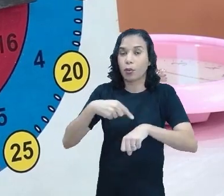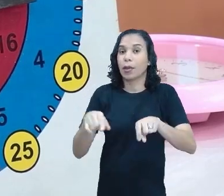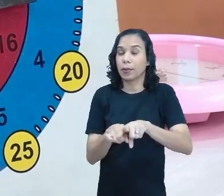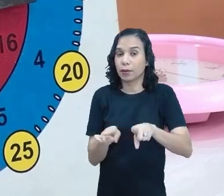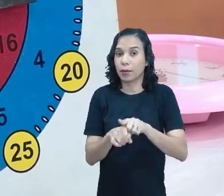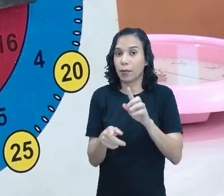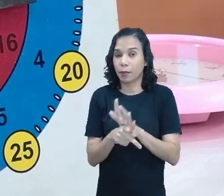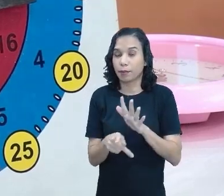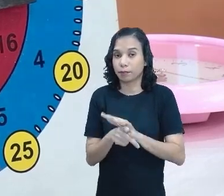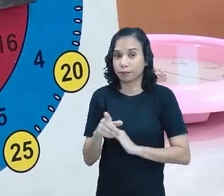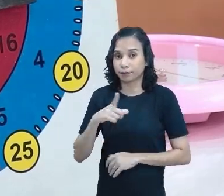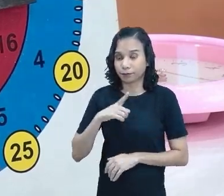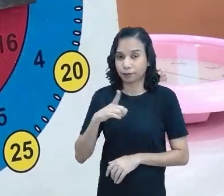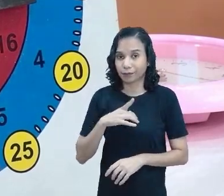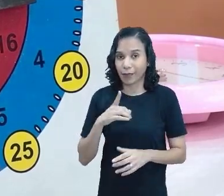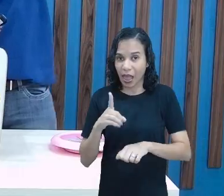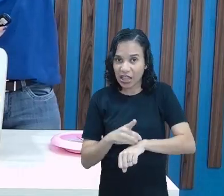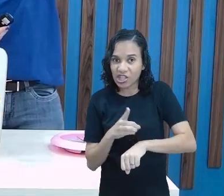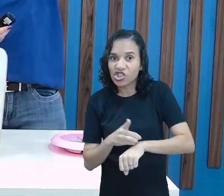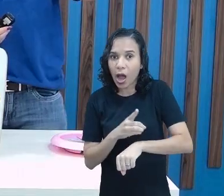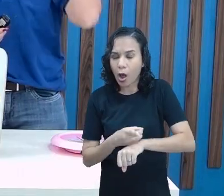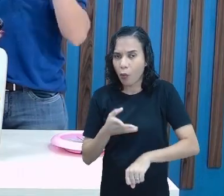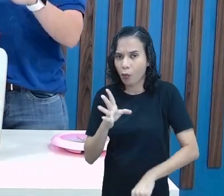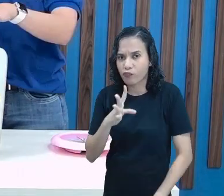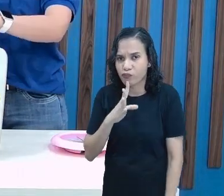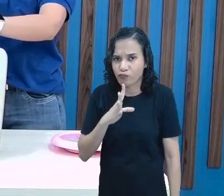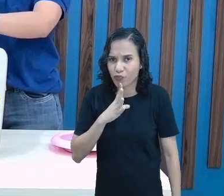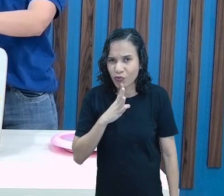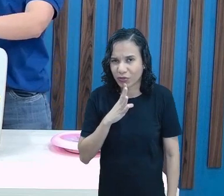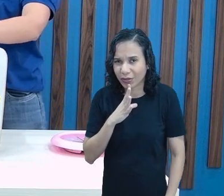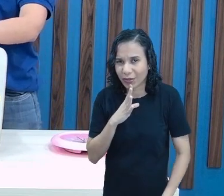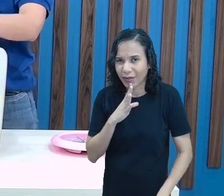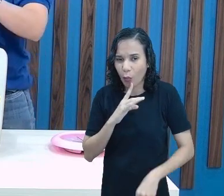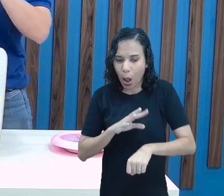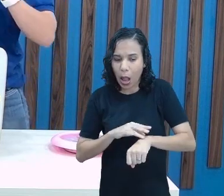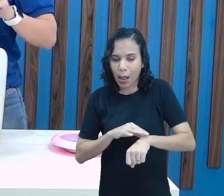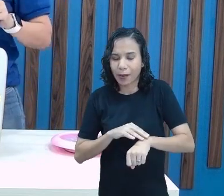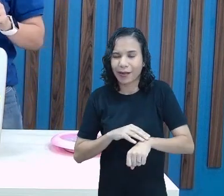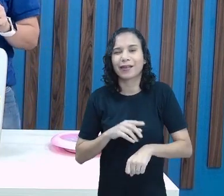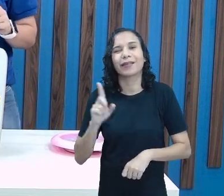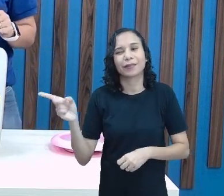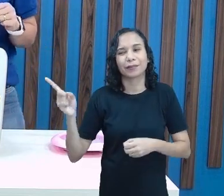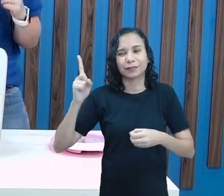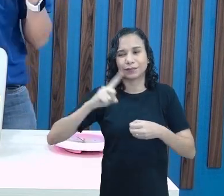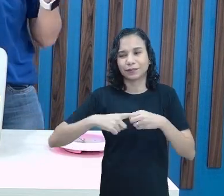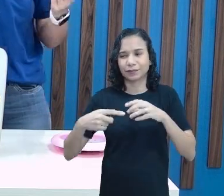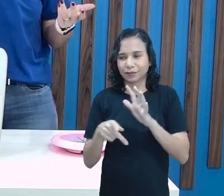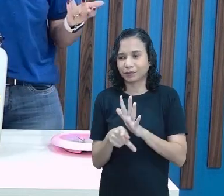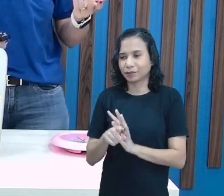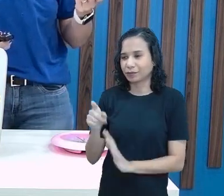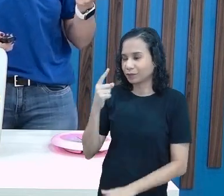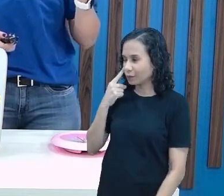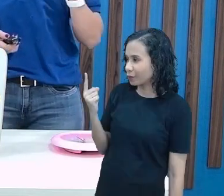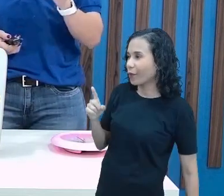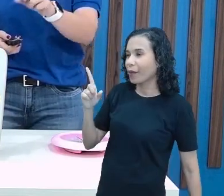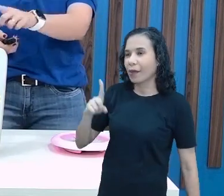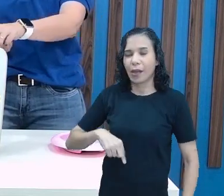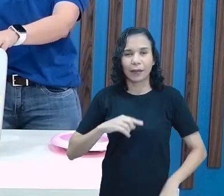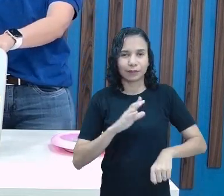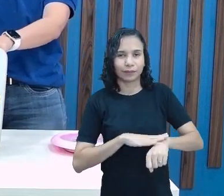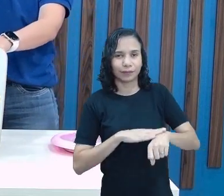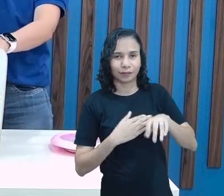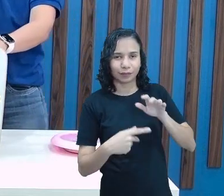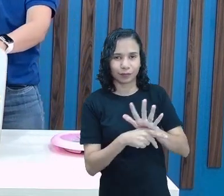também digital. Vocês já ouviram falar do relógio digital? Daqui a pouco a gente volta para esse relógio analógico, que são os relógios aqui,